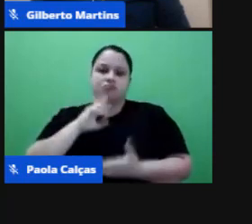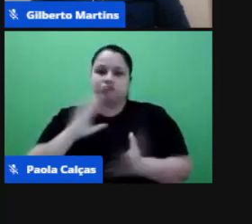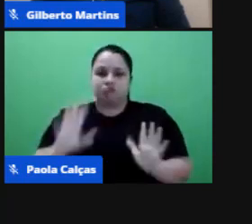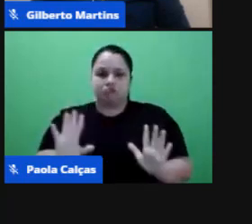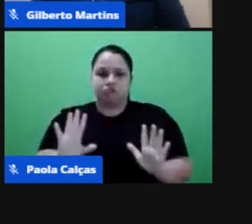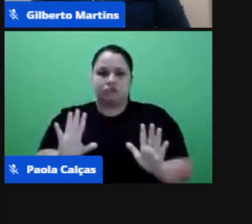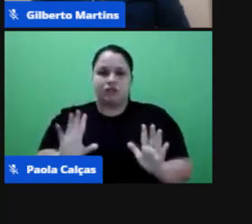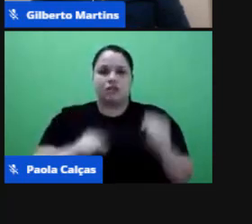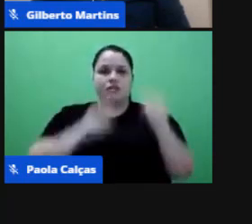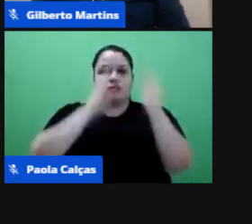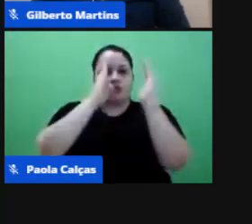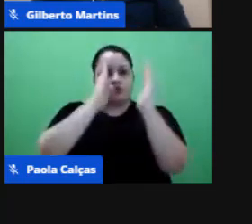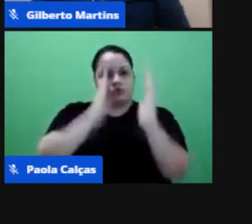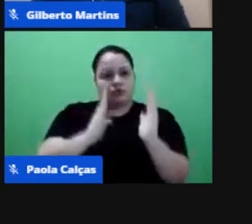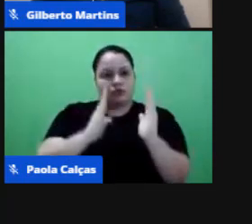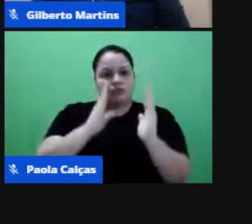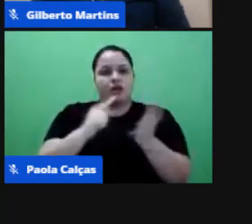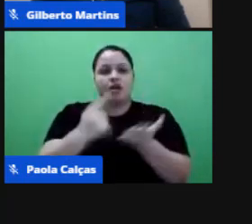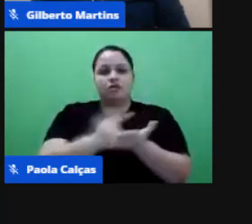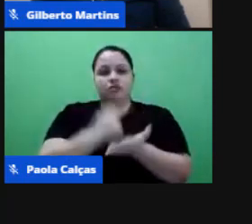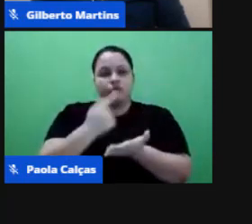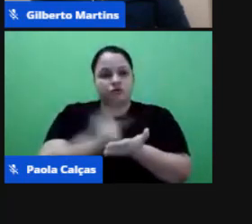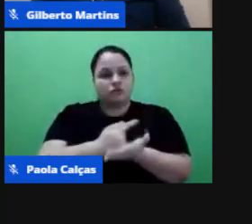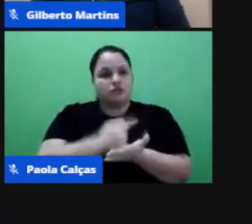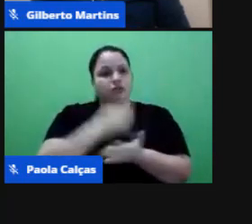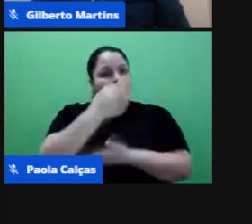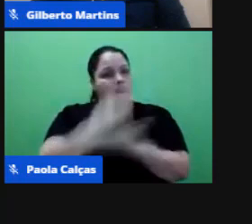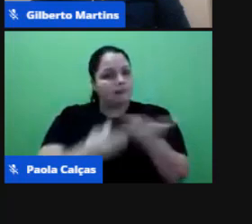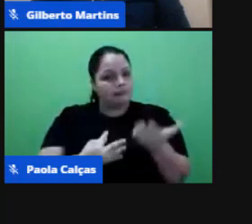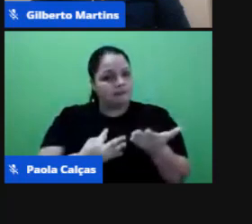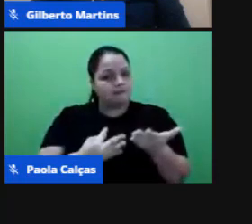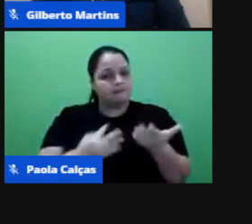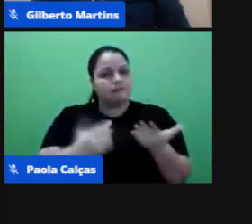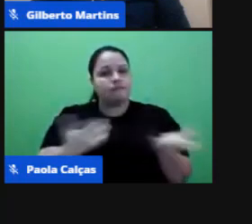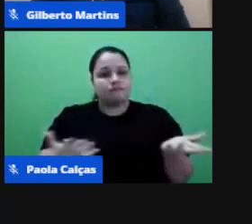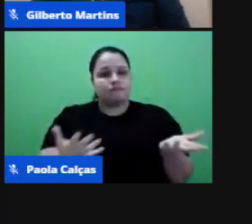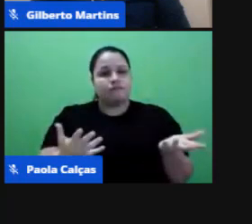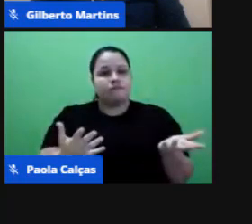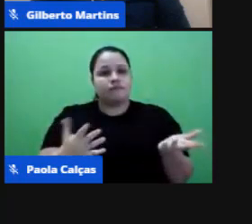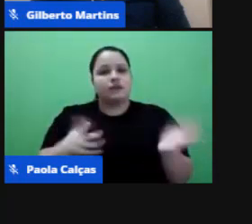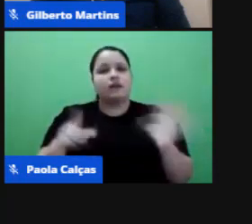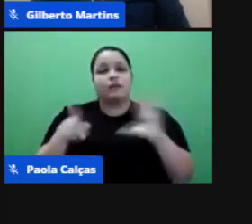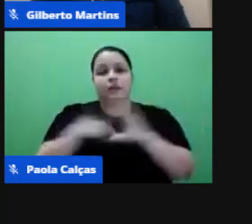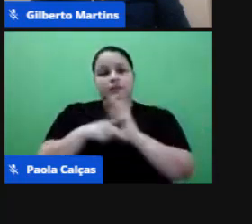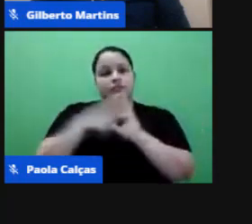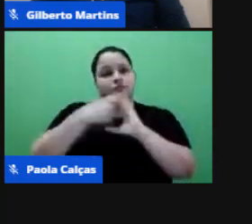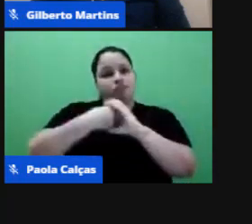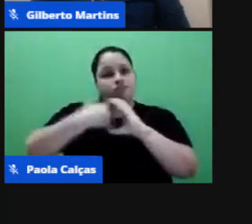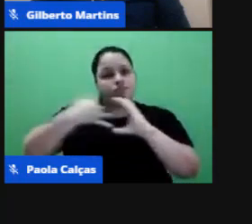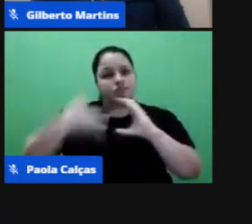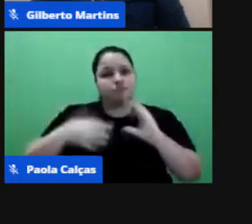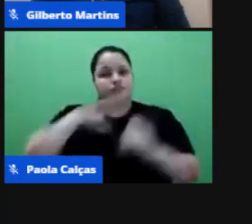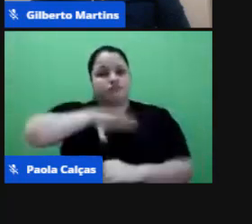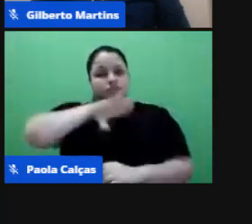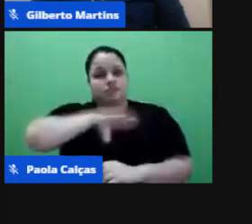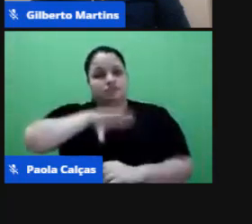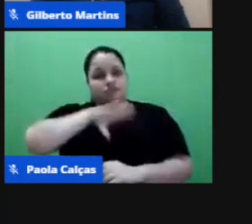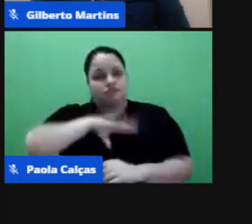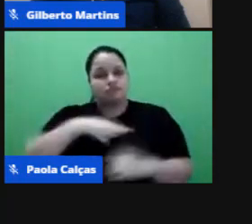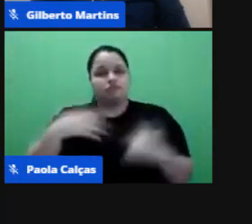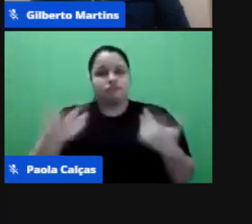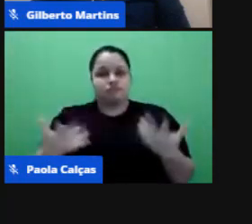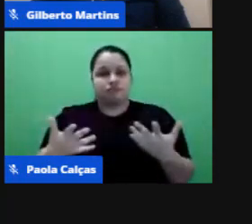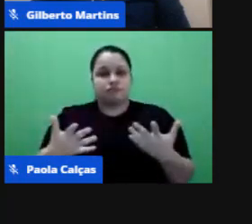gêneros textuais, tá certo? Outra especificidade do componente de língua portuguesa é onde está a